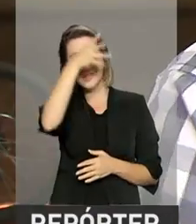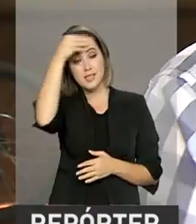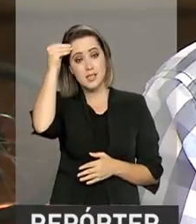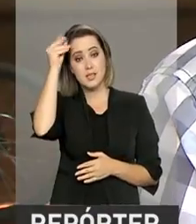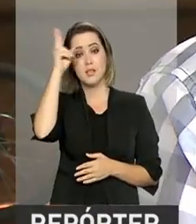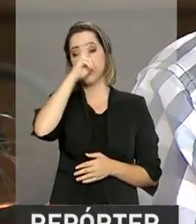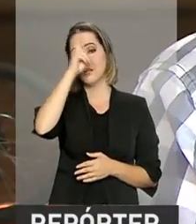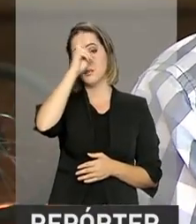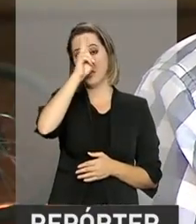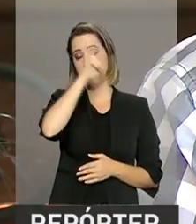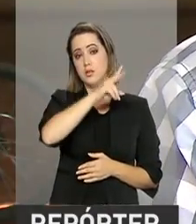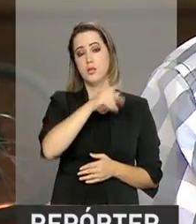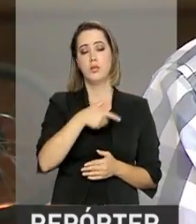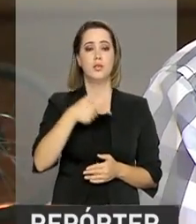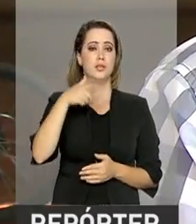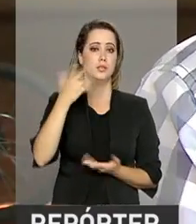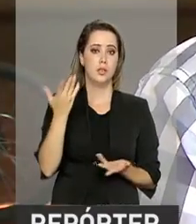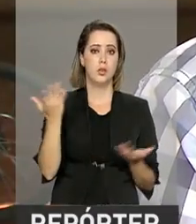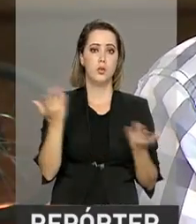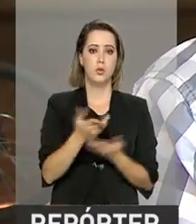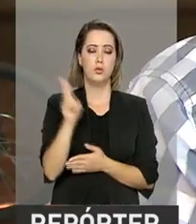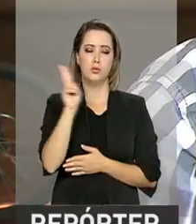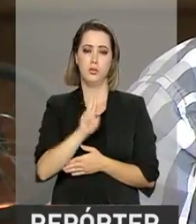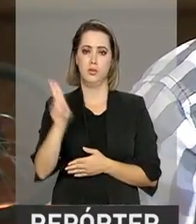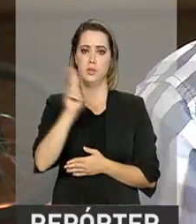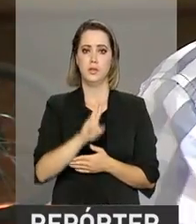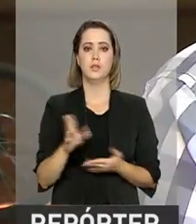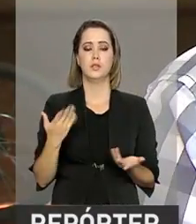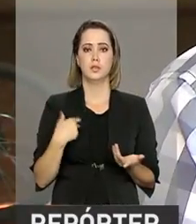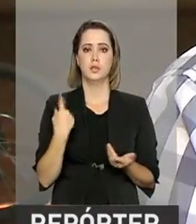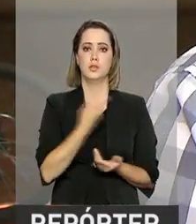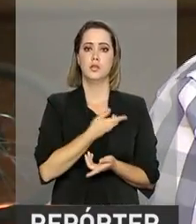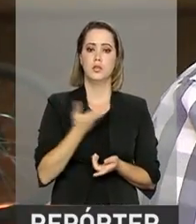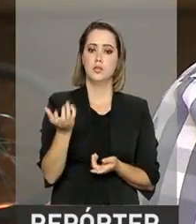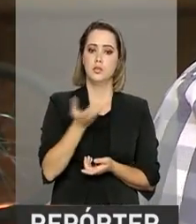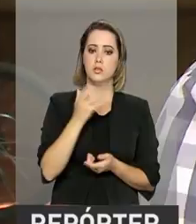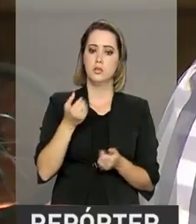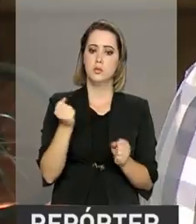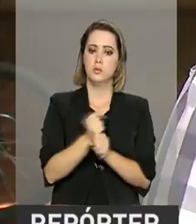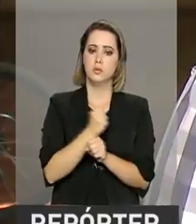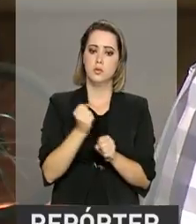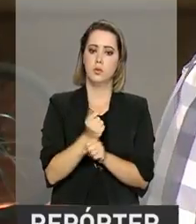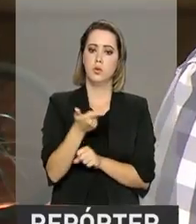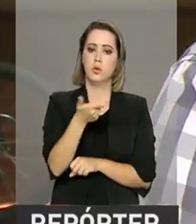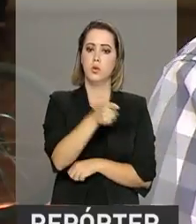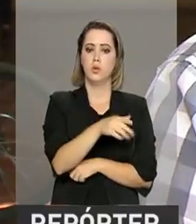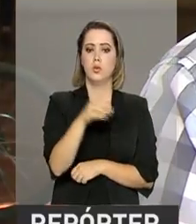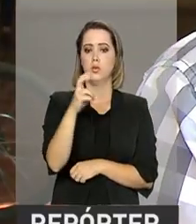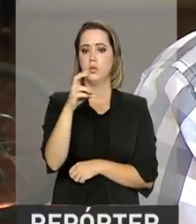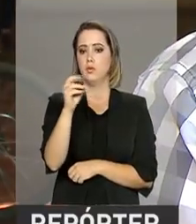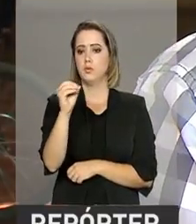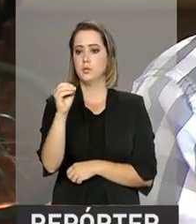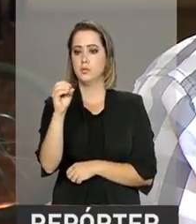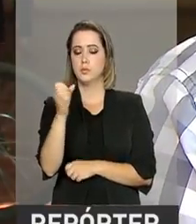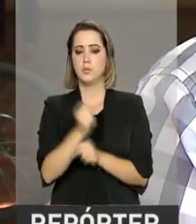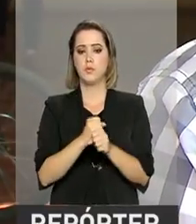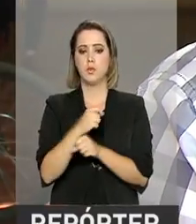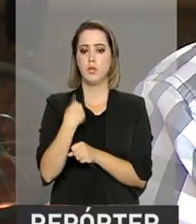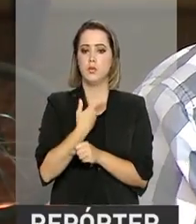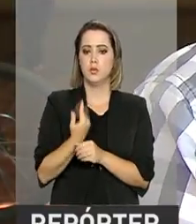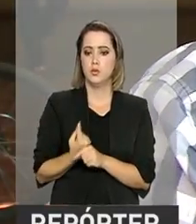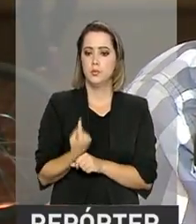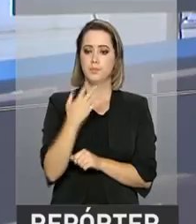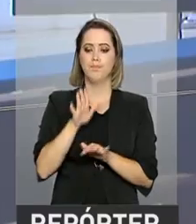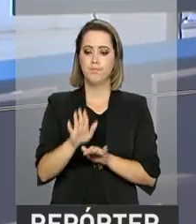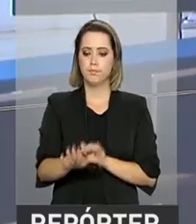história por um tempo né dentro do ensino superior acho que se a gente queria construir outros 500 anos né a gente deu o primeiro passo